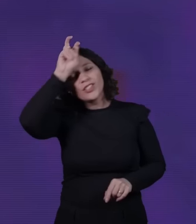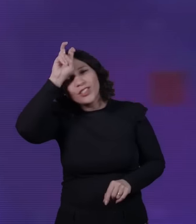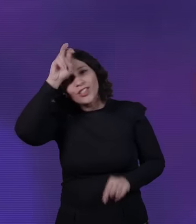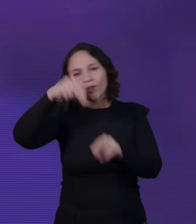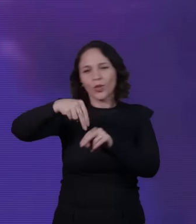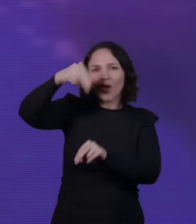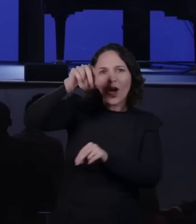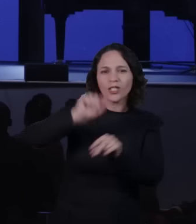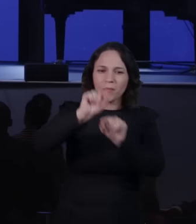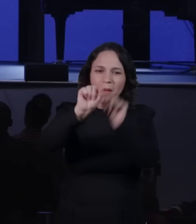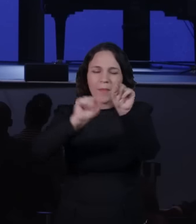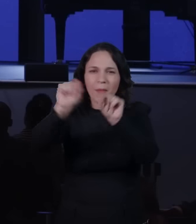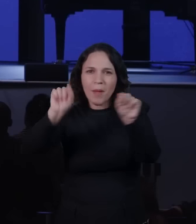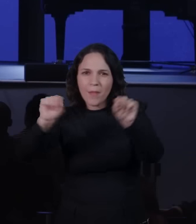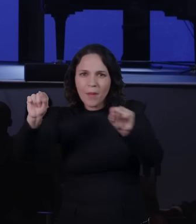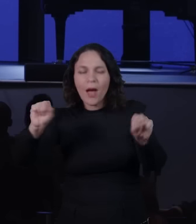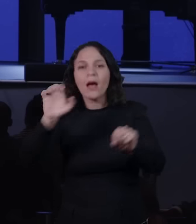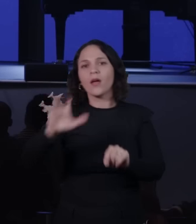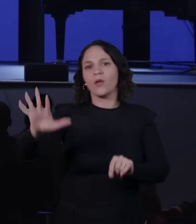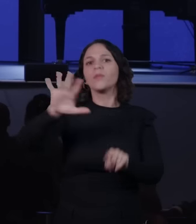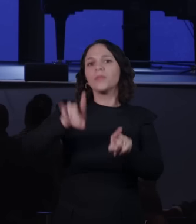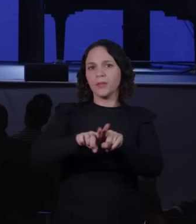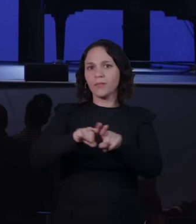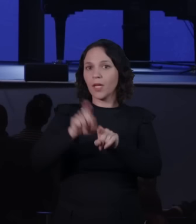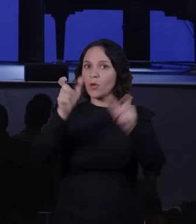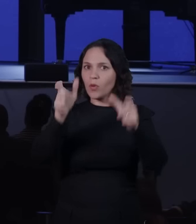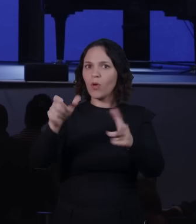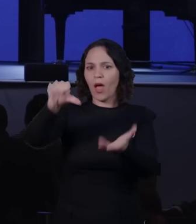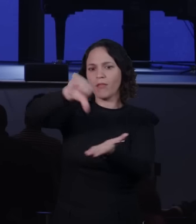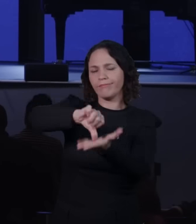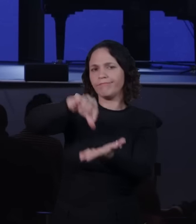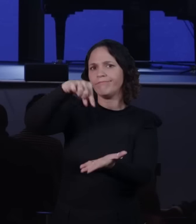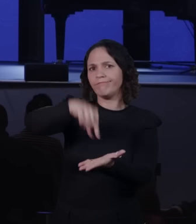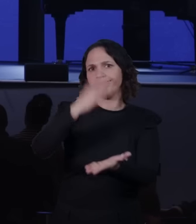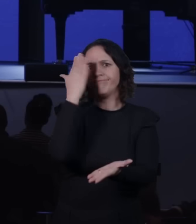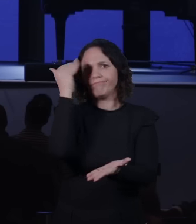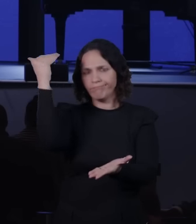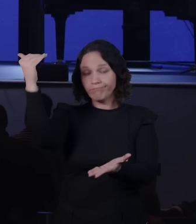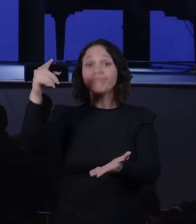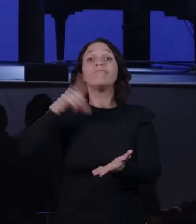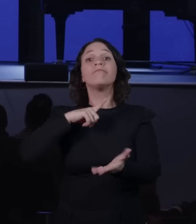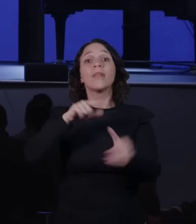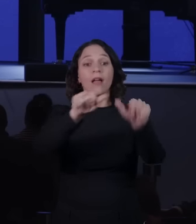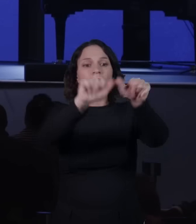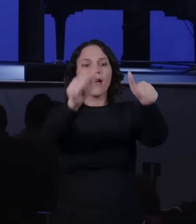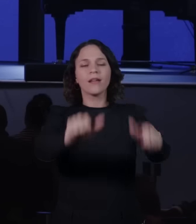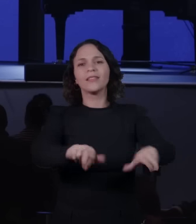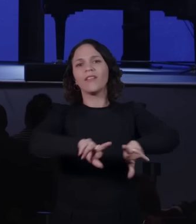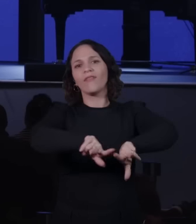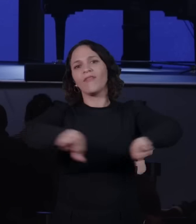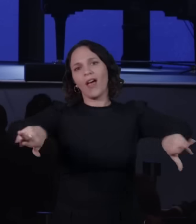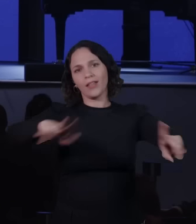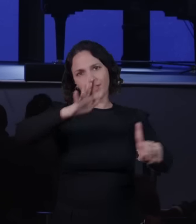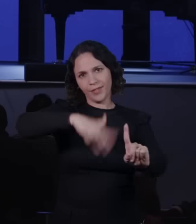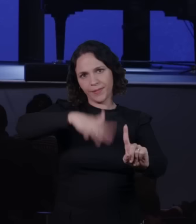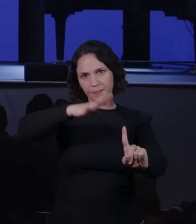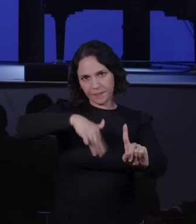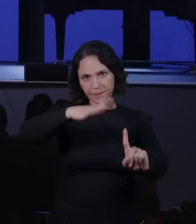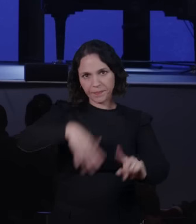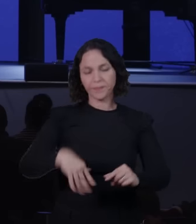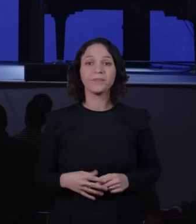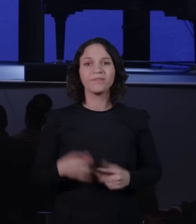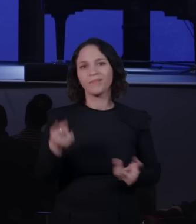norte, para a Europa também, era um lugar onde muitos deuses eram adorados. Para vocês terem uma